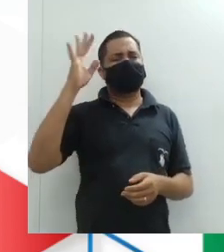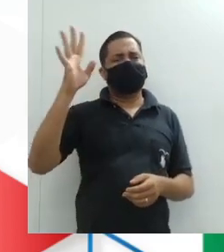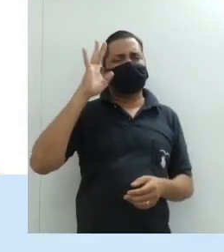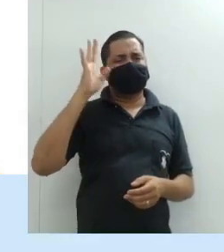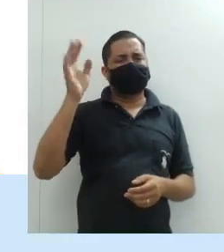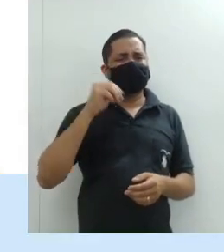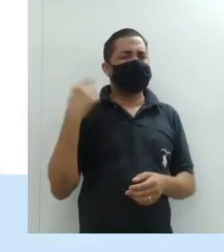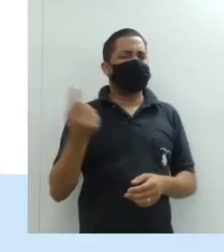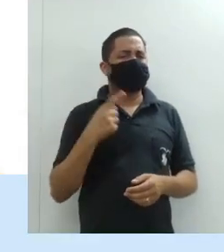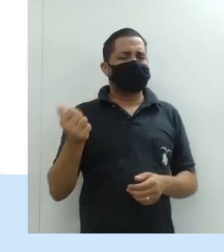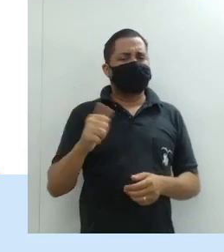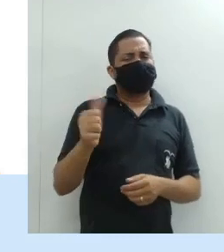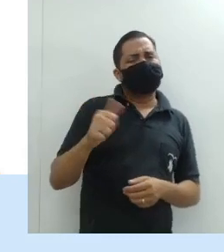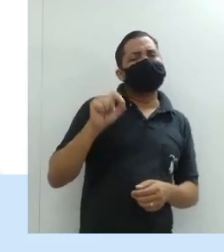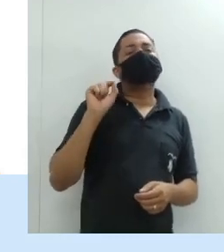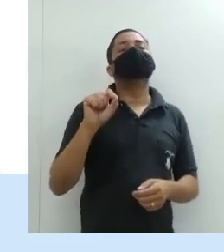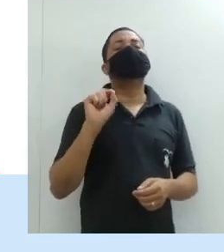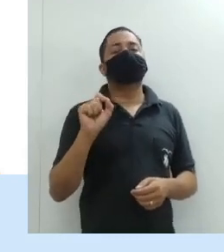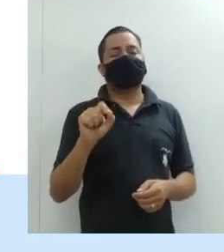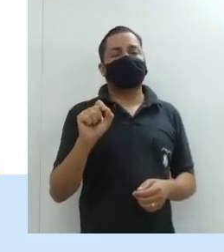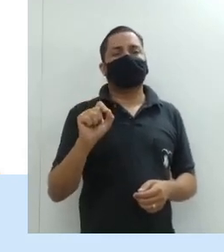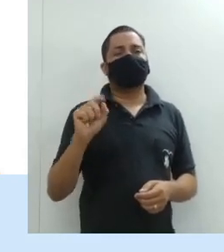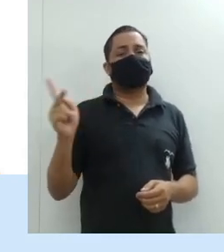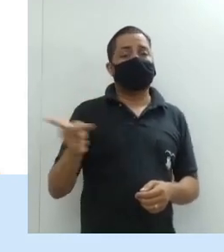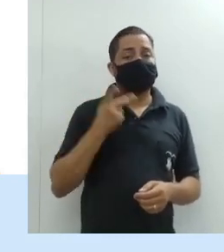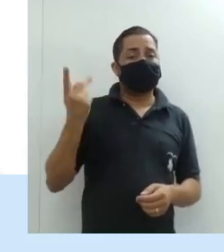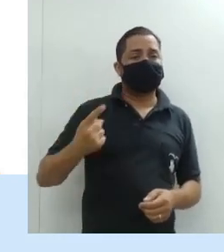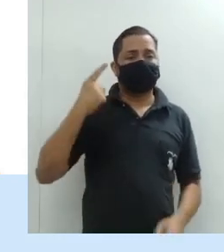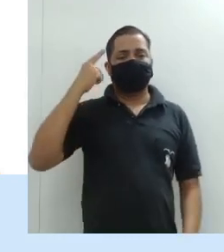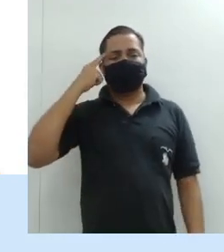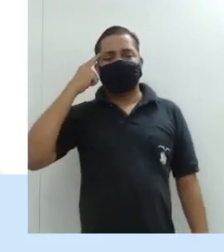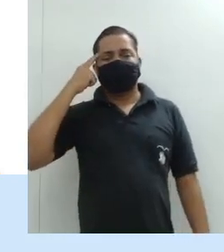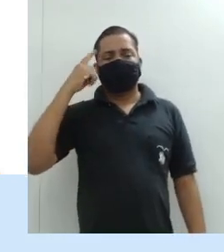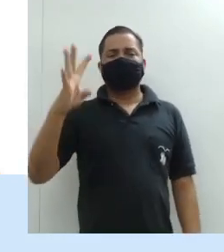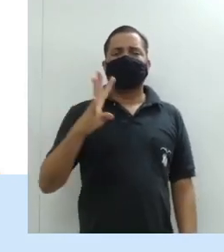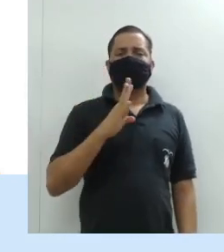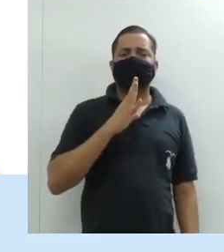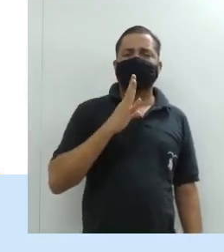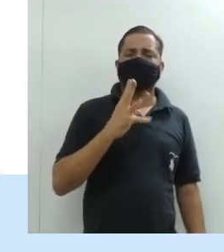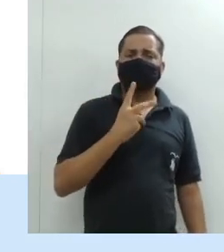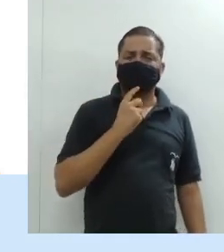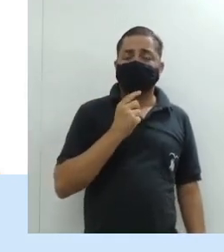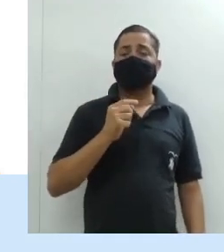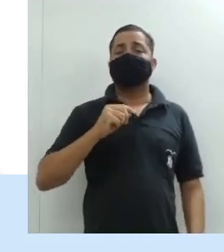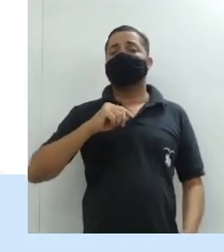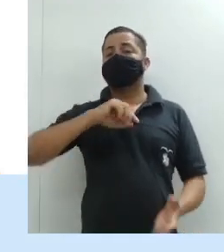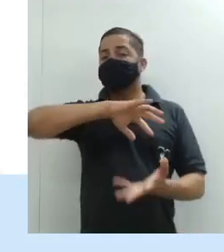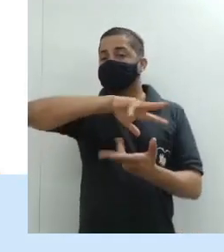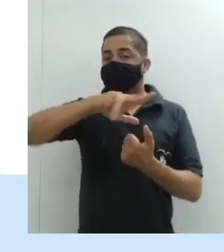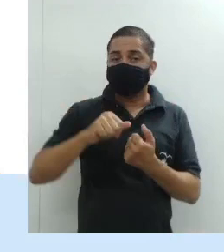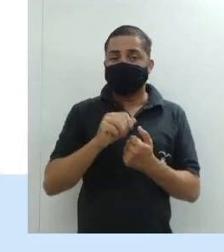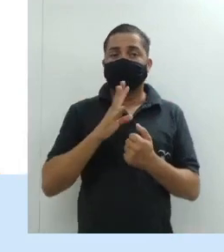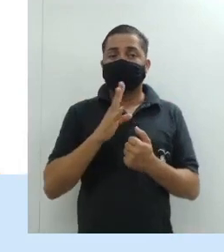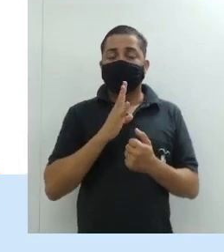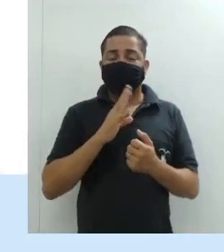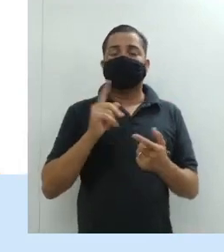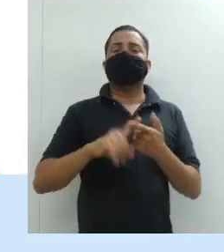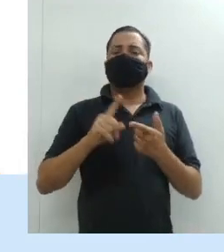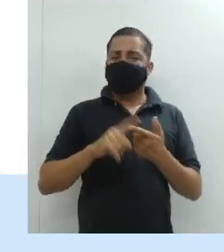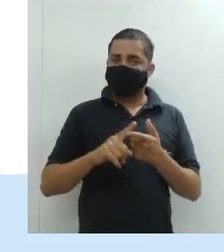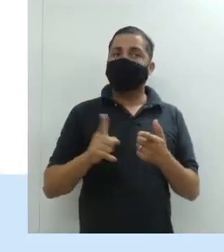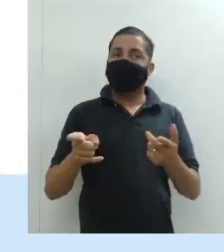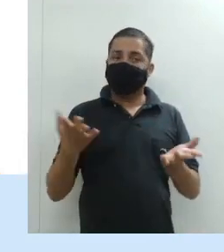nós analisamos o que nós falamos em pensar, conhecer o mundo, e é justamente